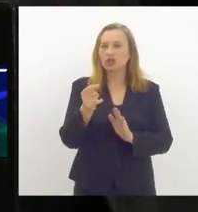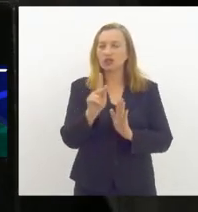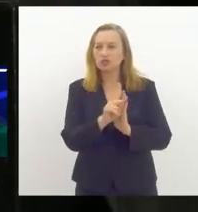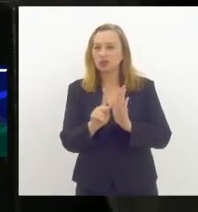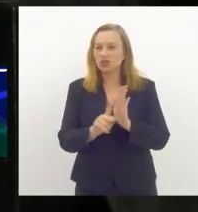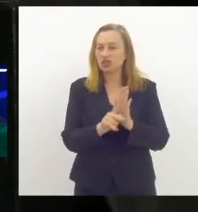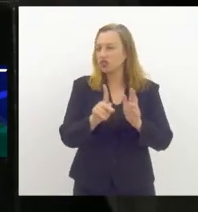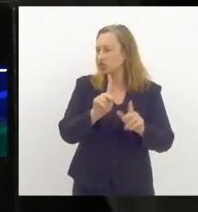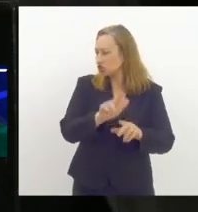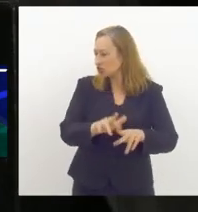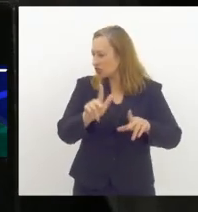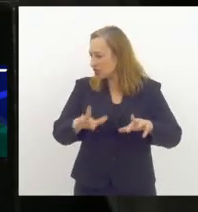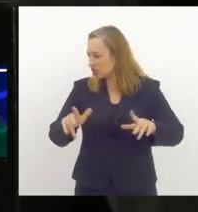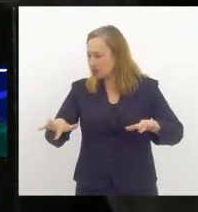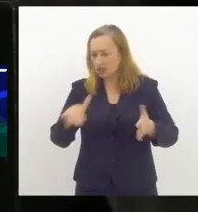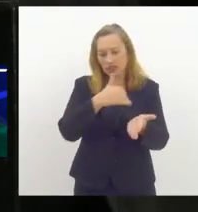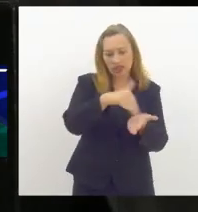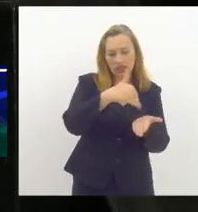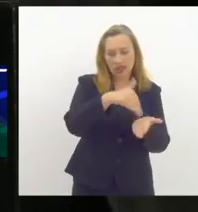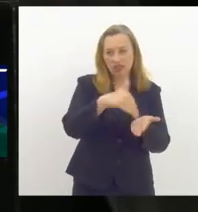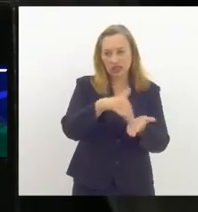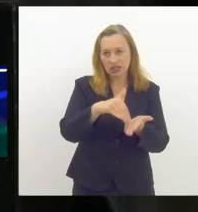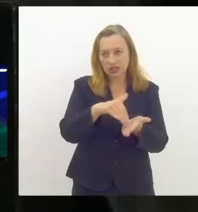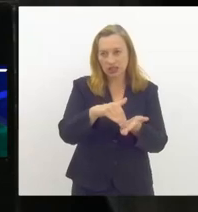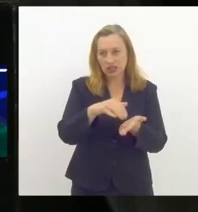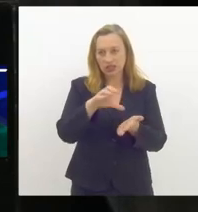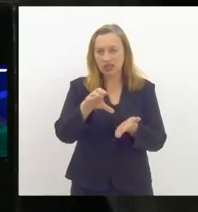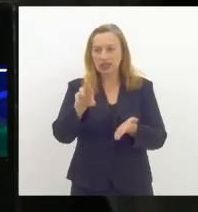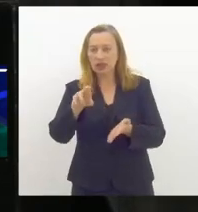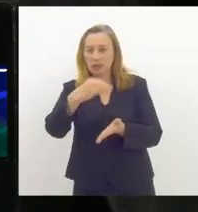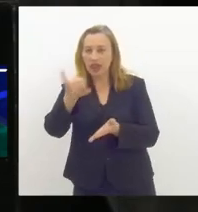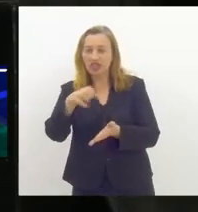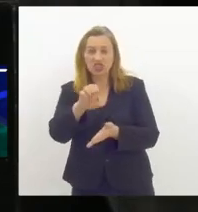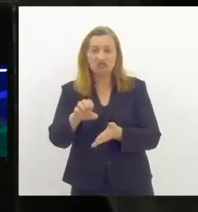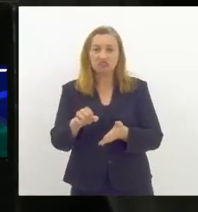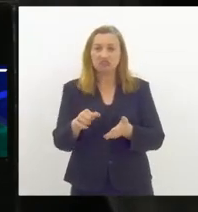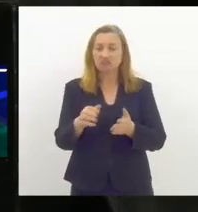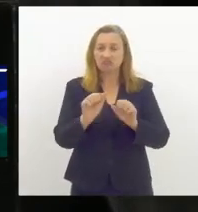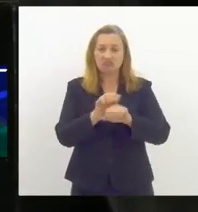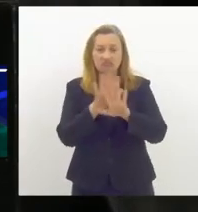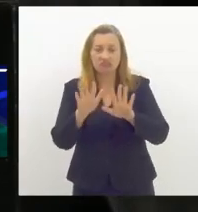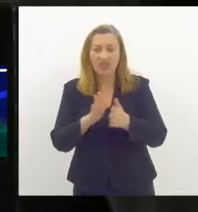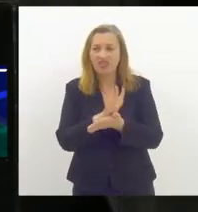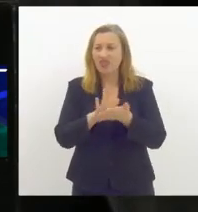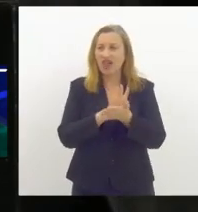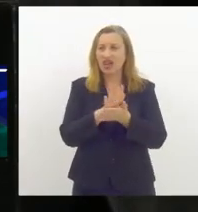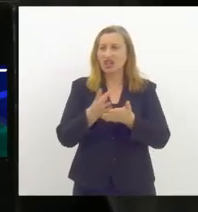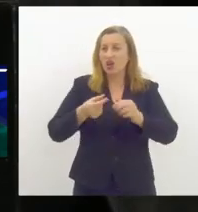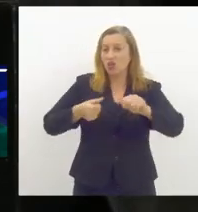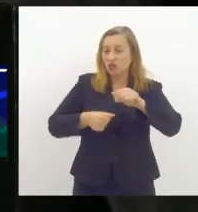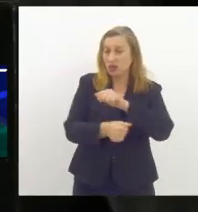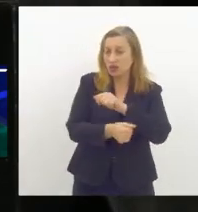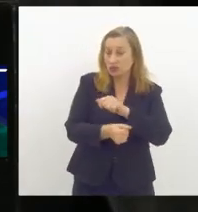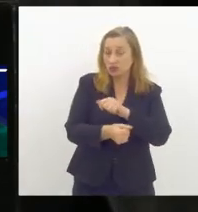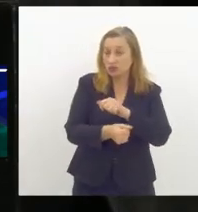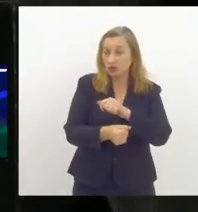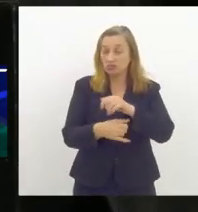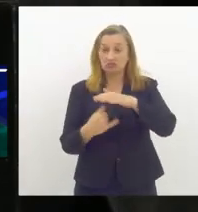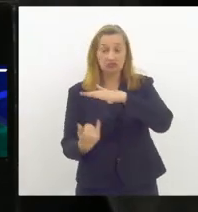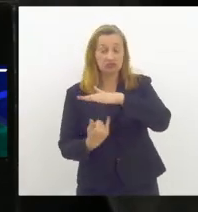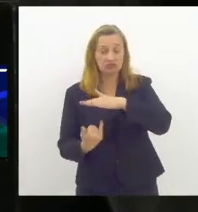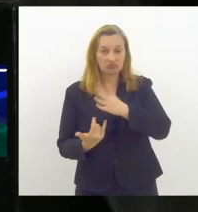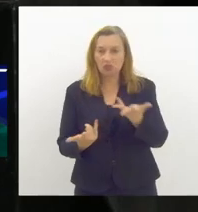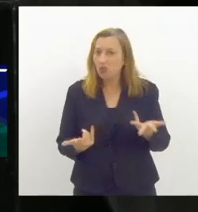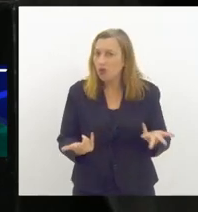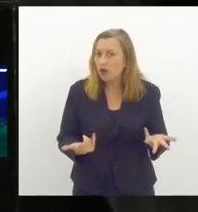diferentes secretarias executados pelos e perde sem a menor transparência com movimentação financeira informal